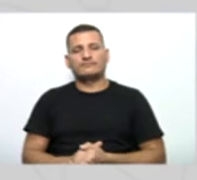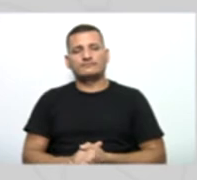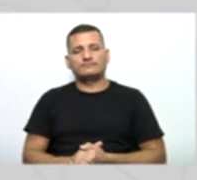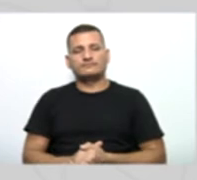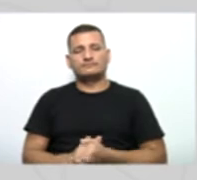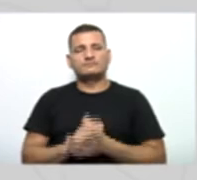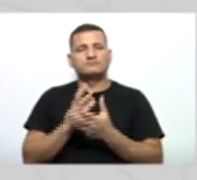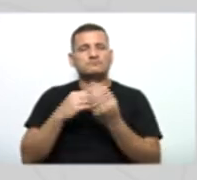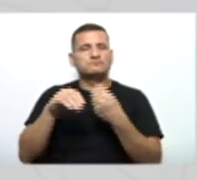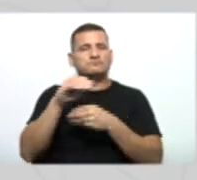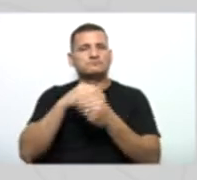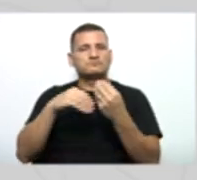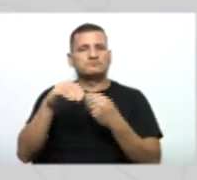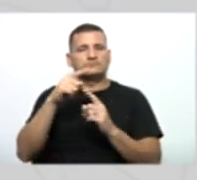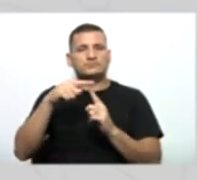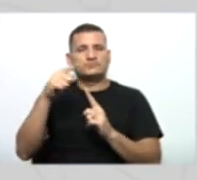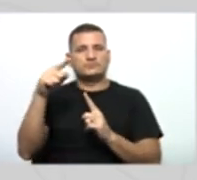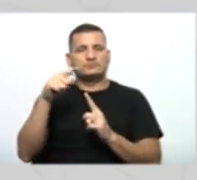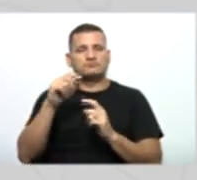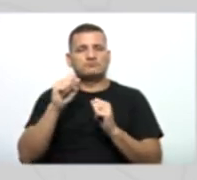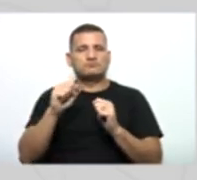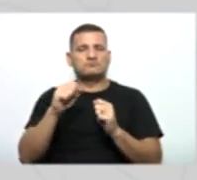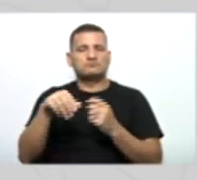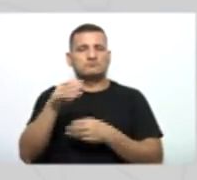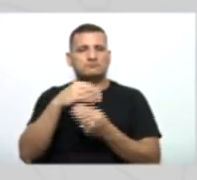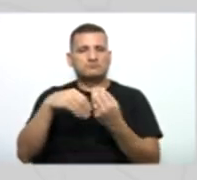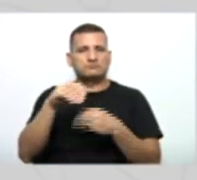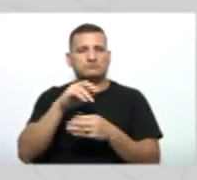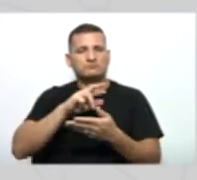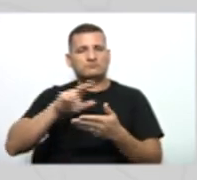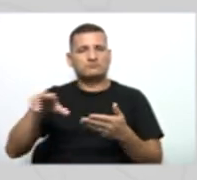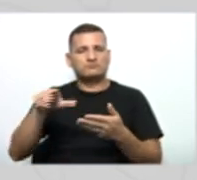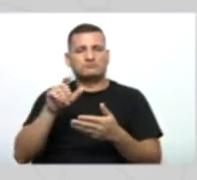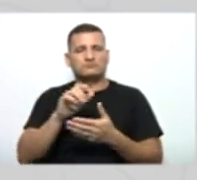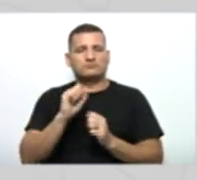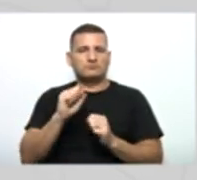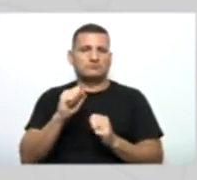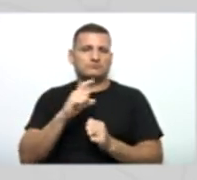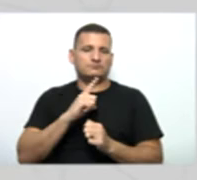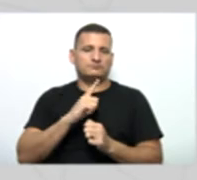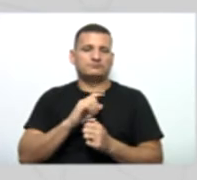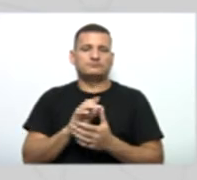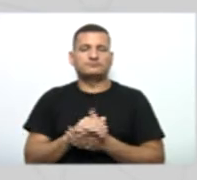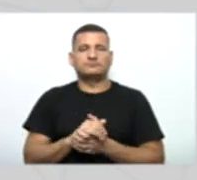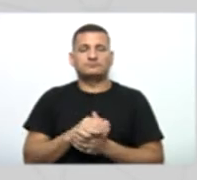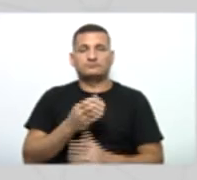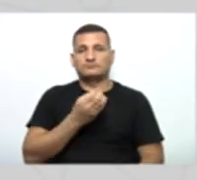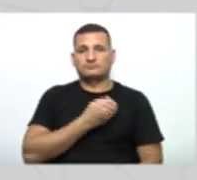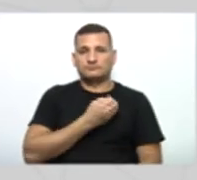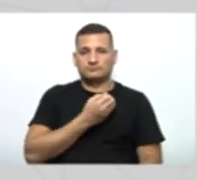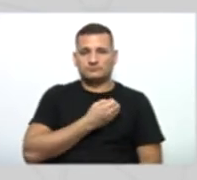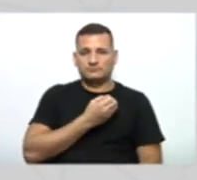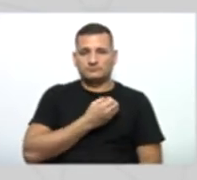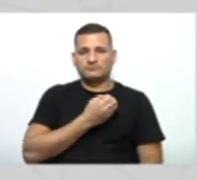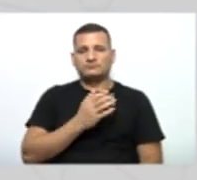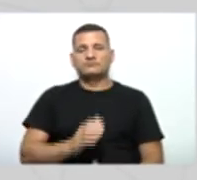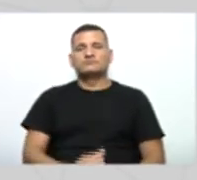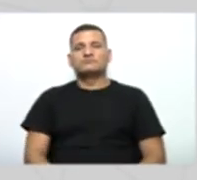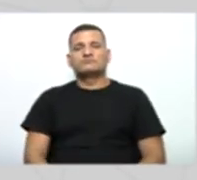uma mistura de tipos de dados, ela pode armazenar valores de vários tipos. Nós podemos ter aqui uma lista com valores do tipo